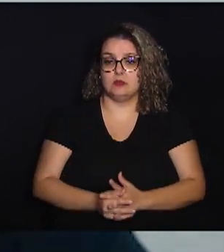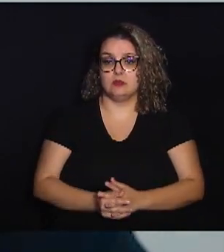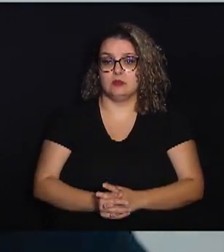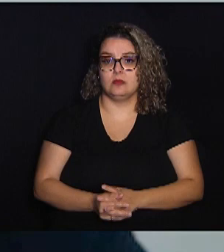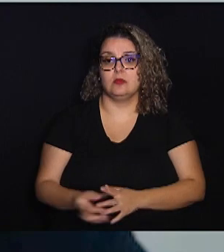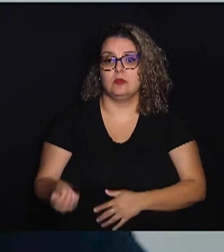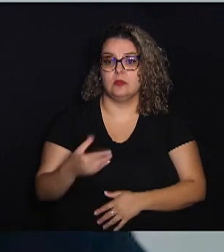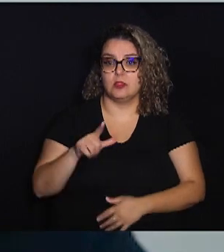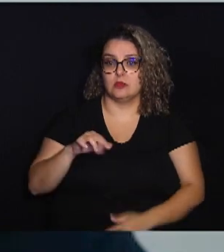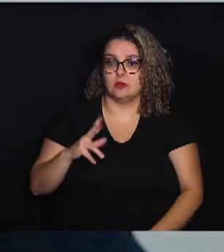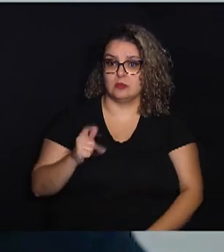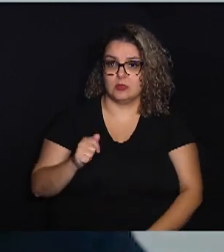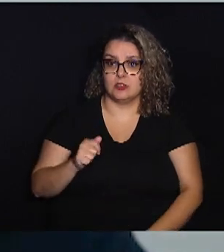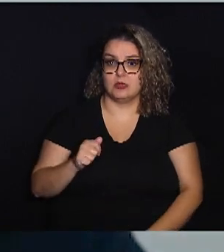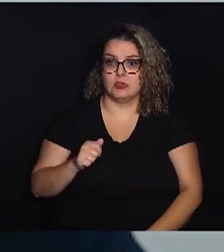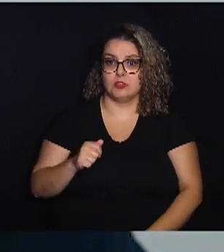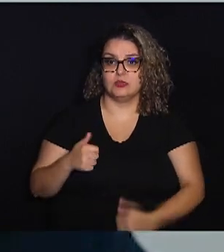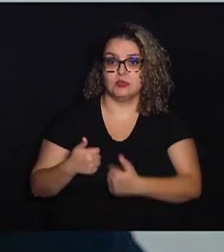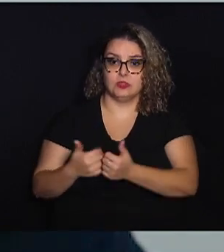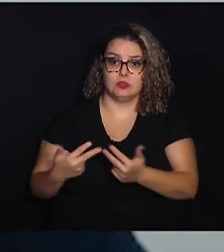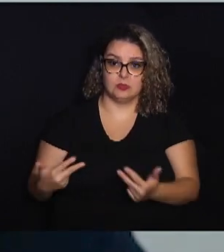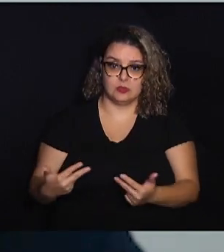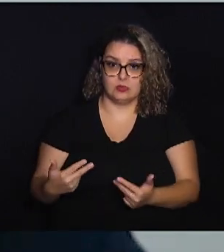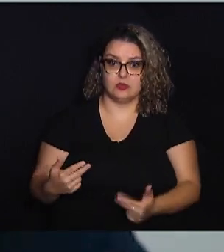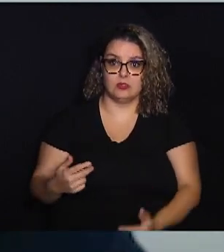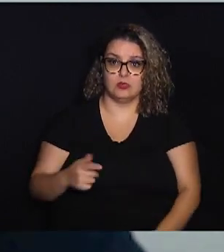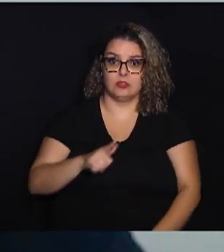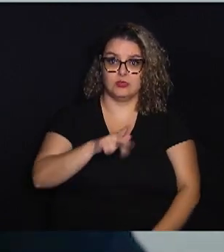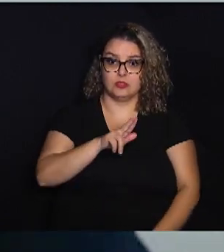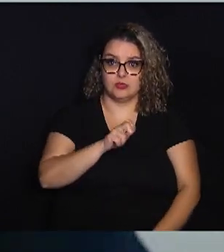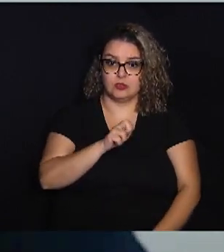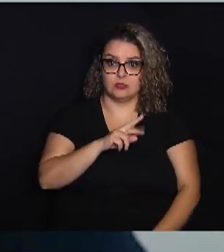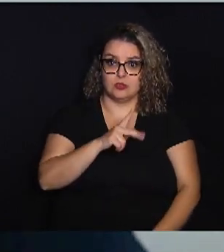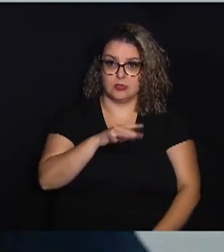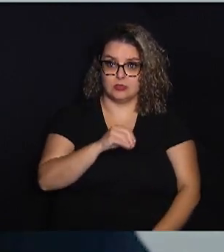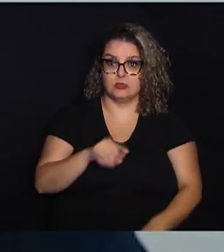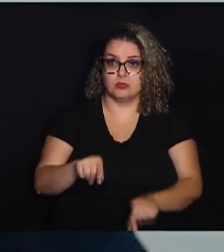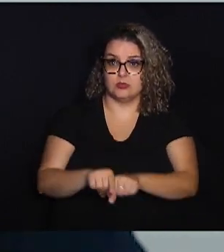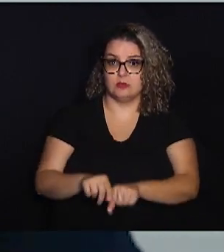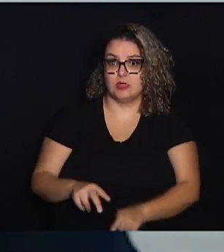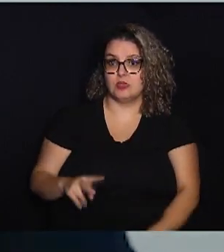de transporte com partida de Guarulhos e de Valinhos,